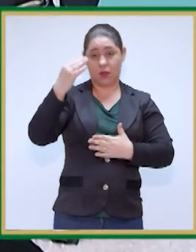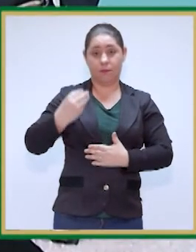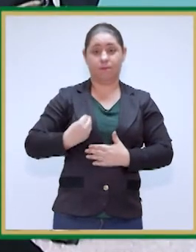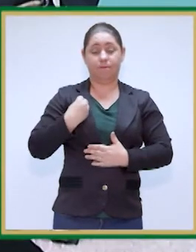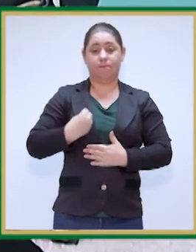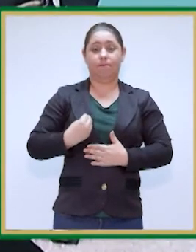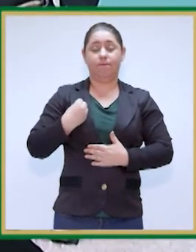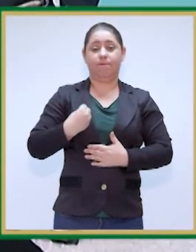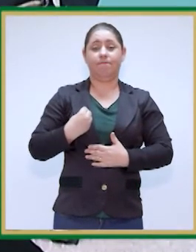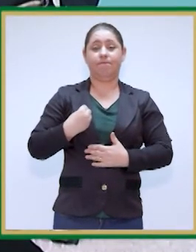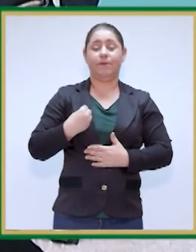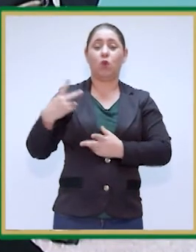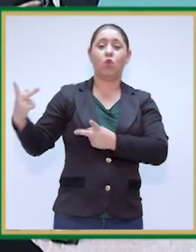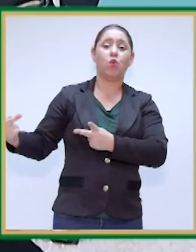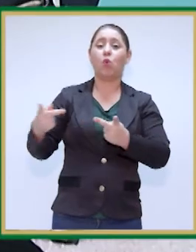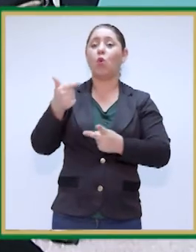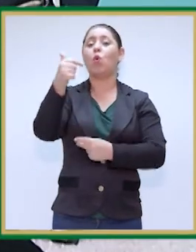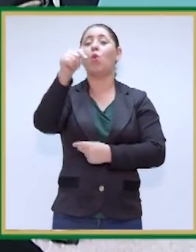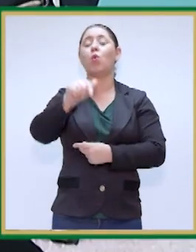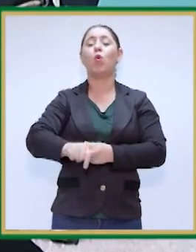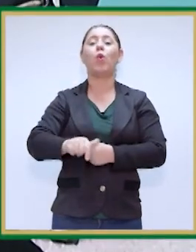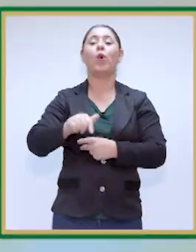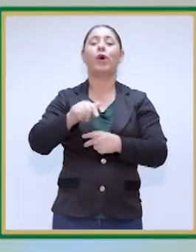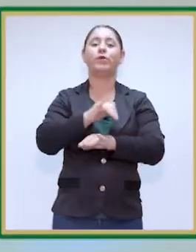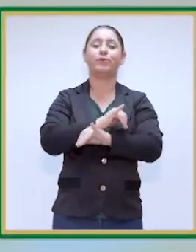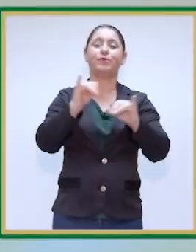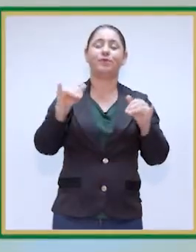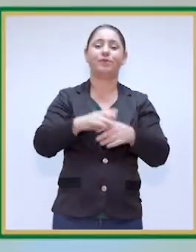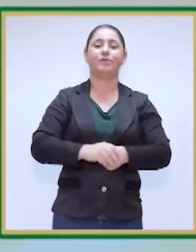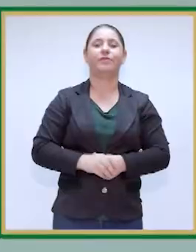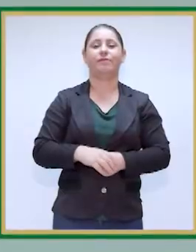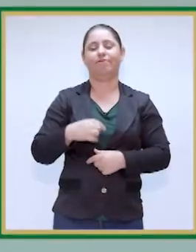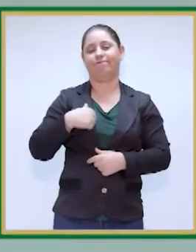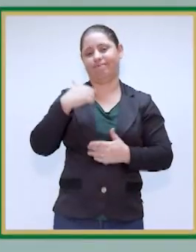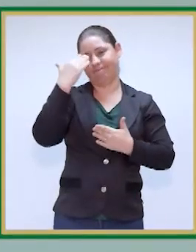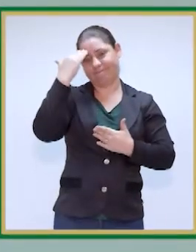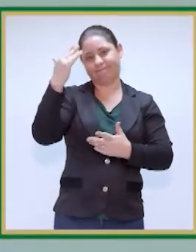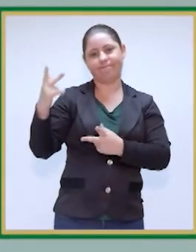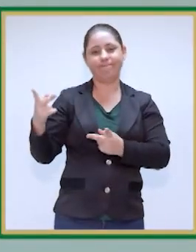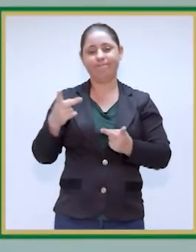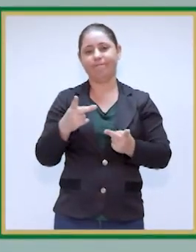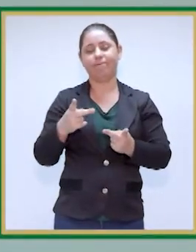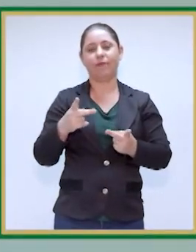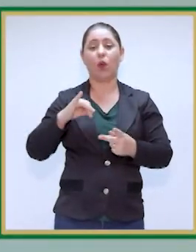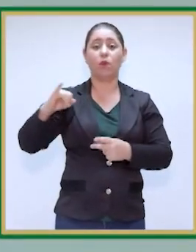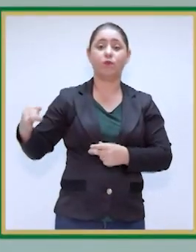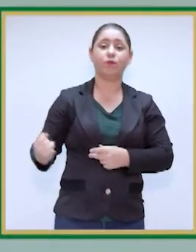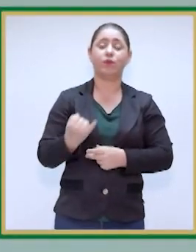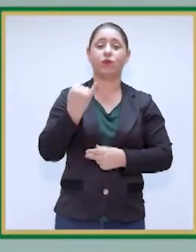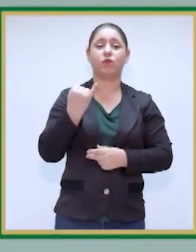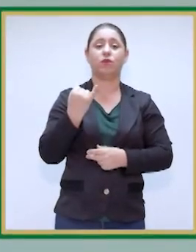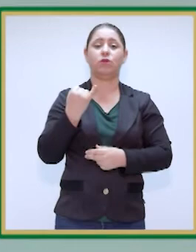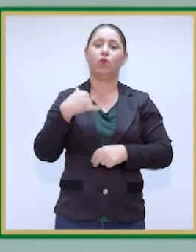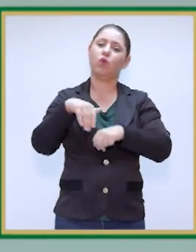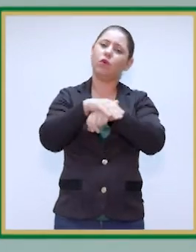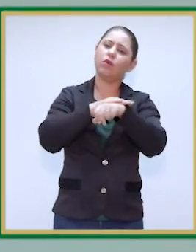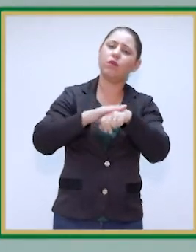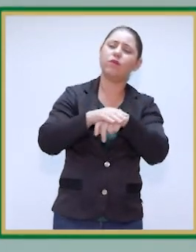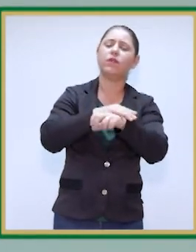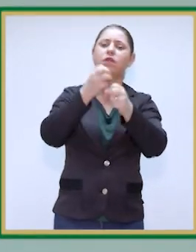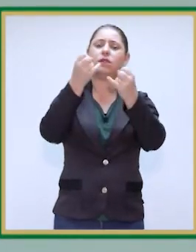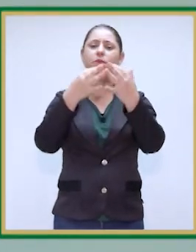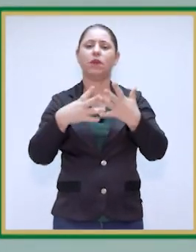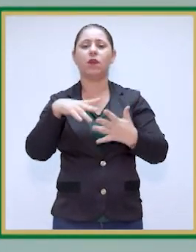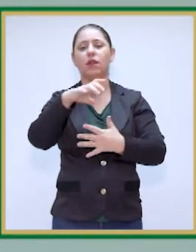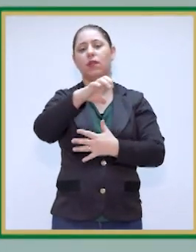eu agradeço a sua participação e adianto um convite para uma próxima edição. Eu que agradeço o convite, a oportunidade riquíssima